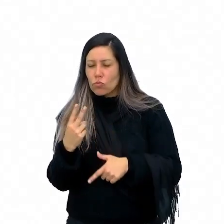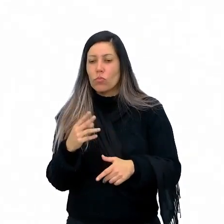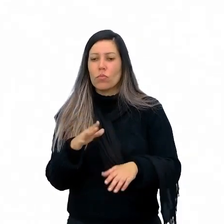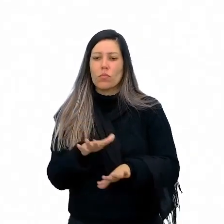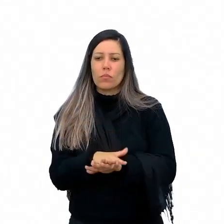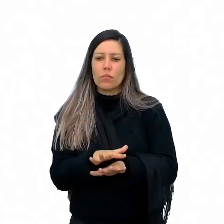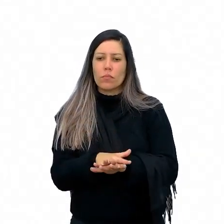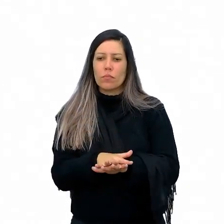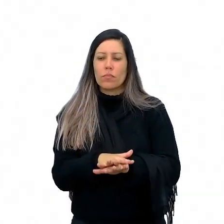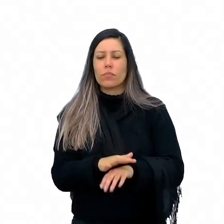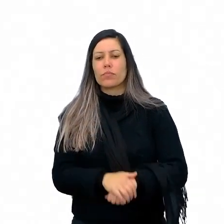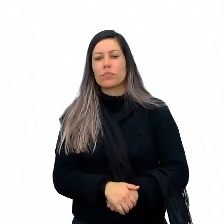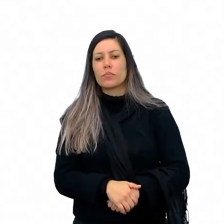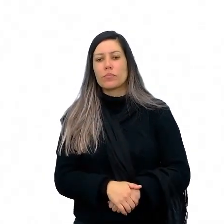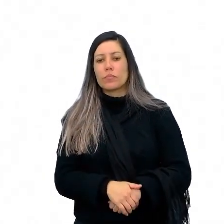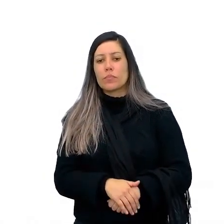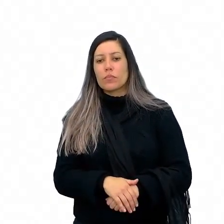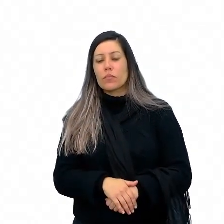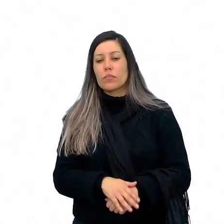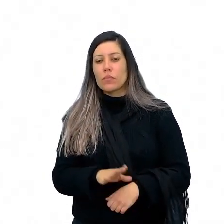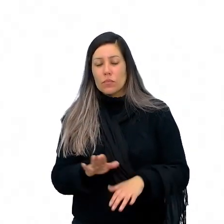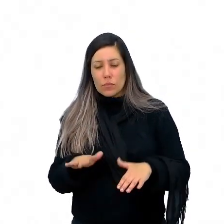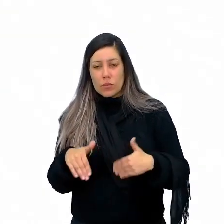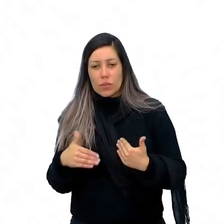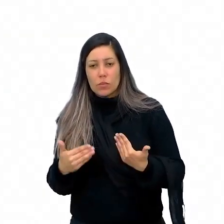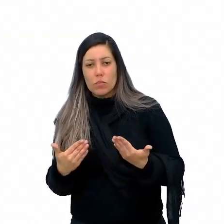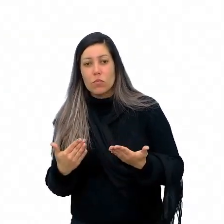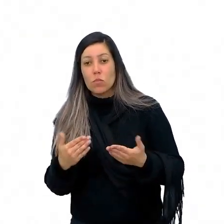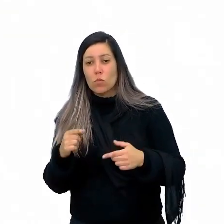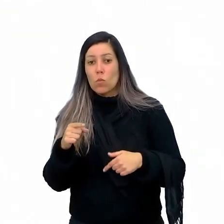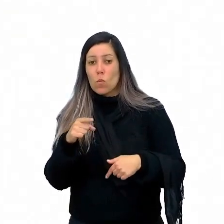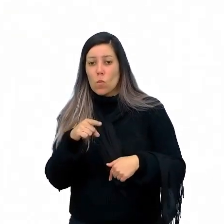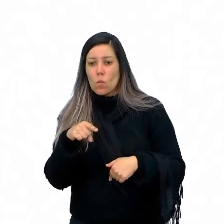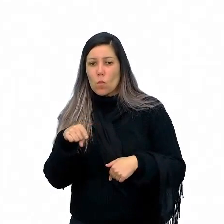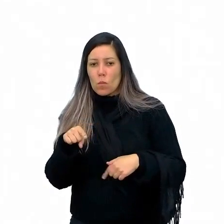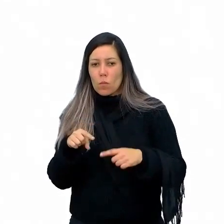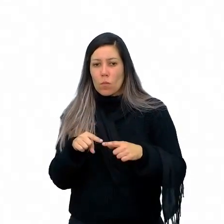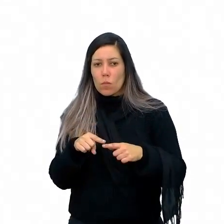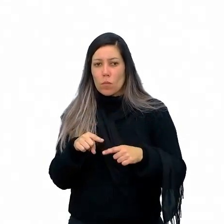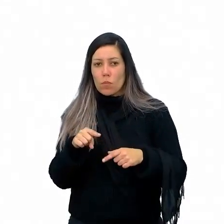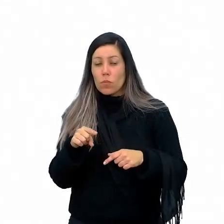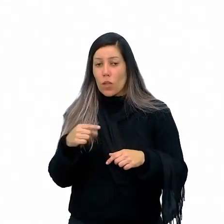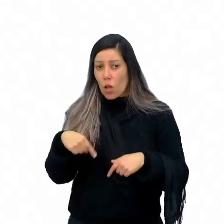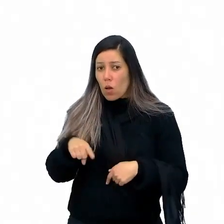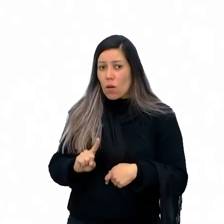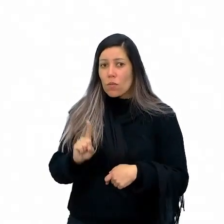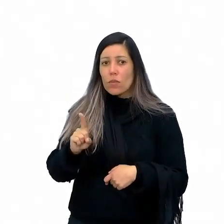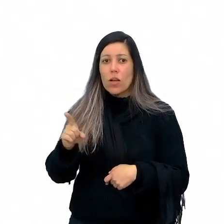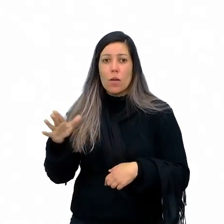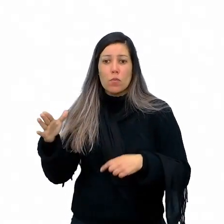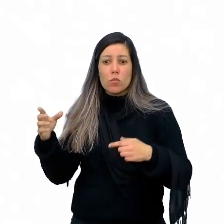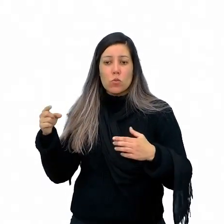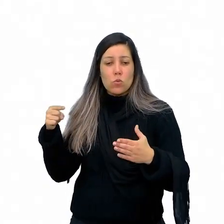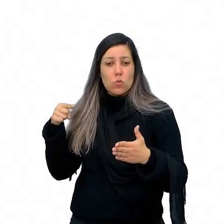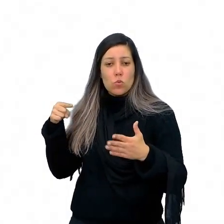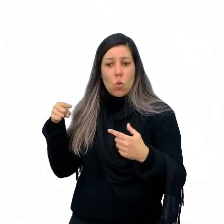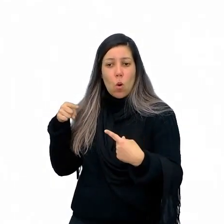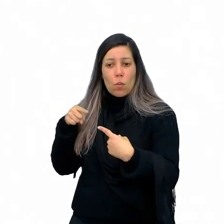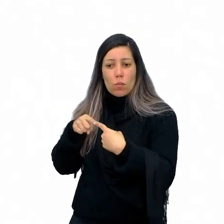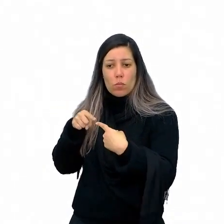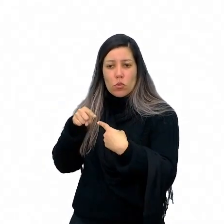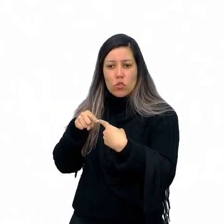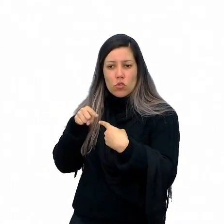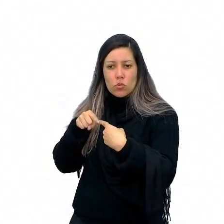essa, recapitulando, posicionando vocês aí no tempo e no espaço, vamos aos nossos objetivos, tá certo?